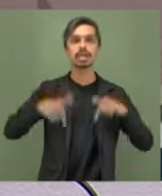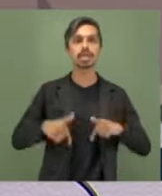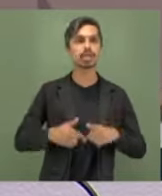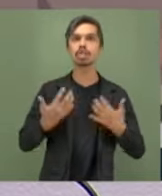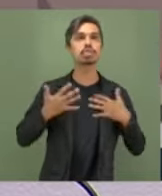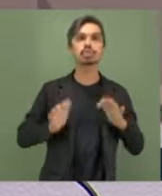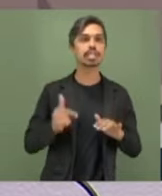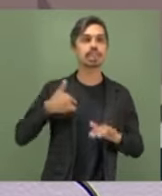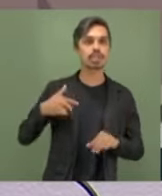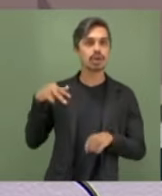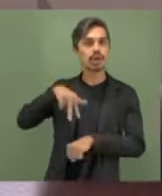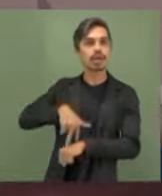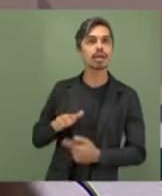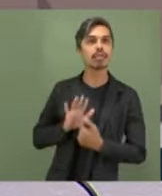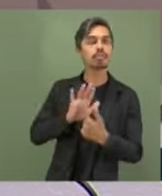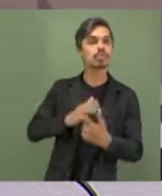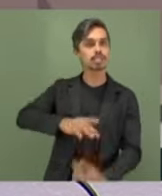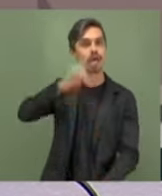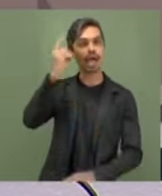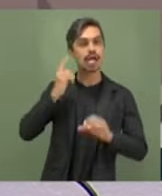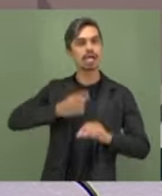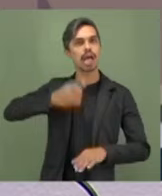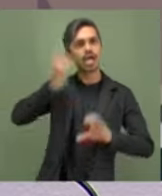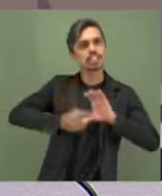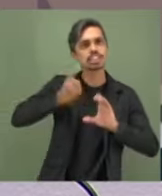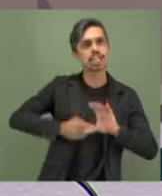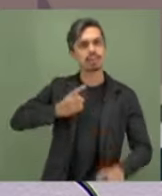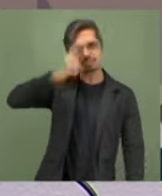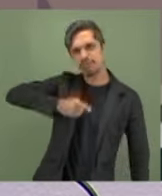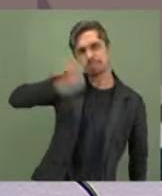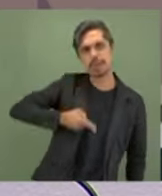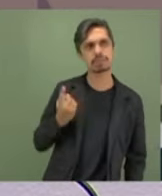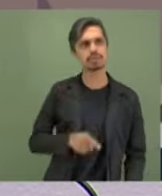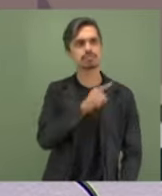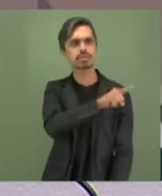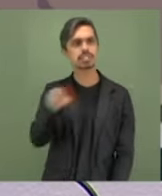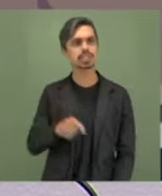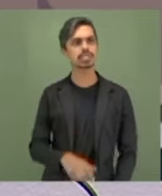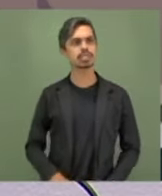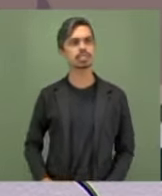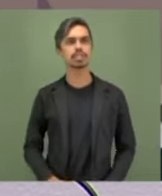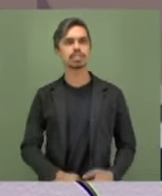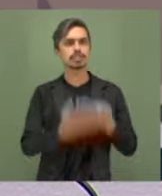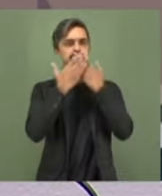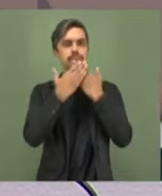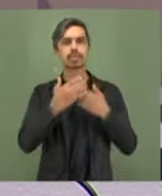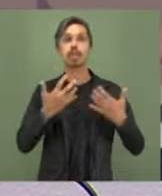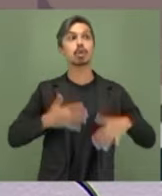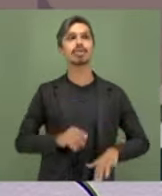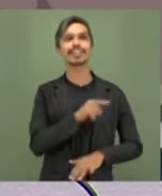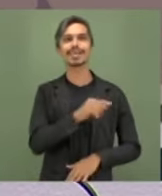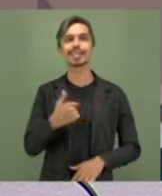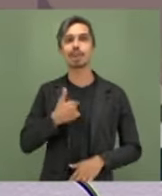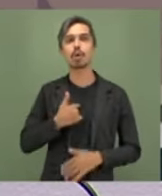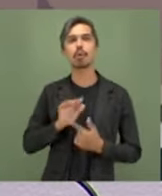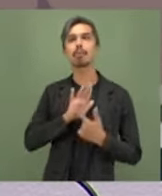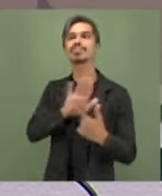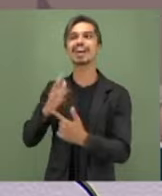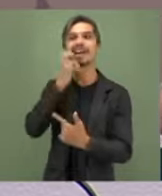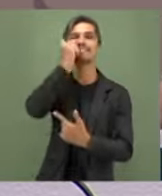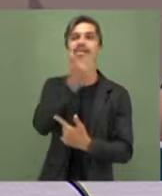que eu viesse mostrar a ditadura, dar voz a quem está a ser alvo da perseguição, da censura, não queriam que eu mostrasse a vergonha a